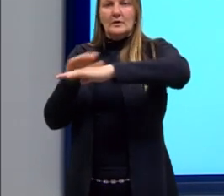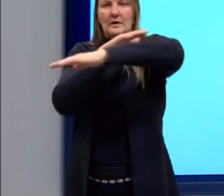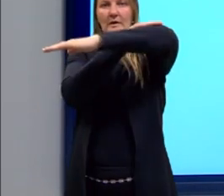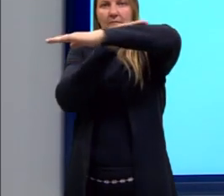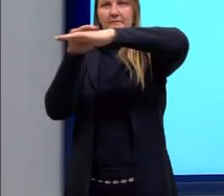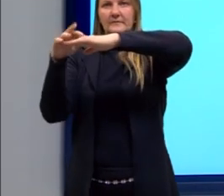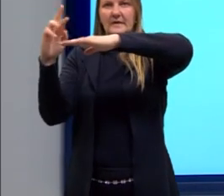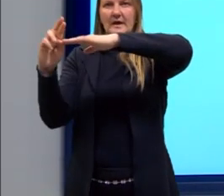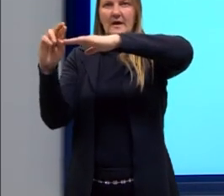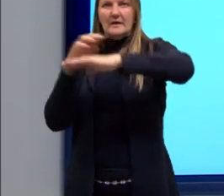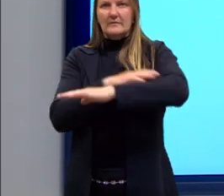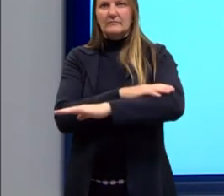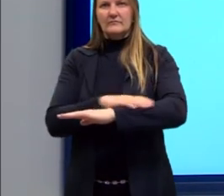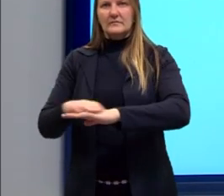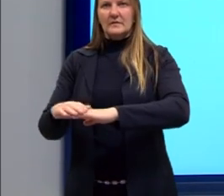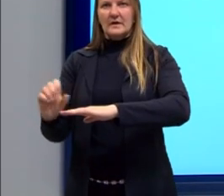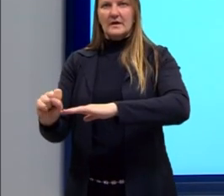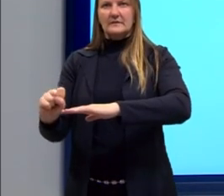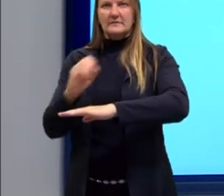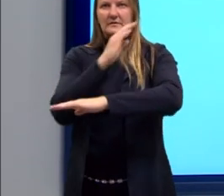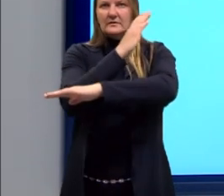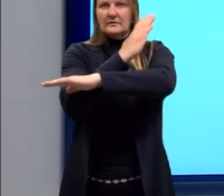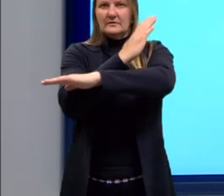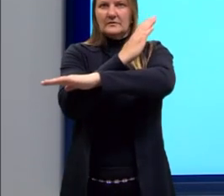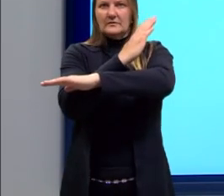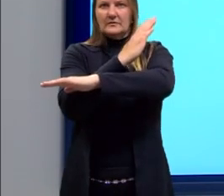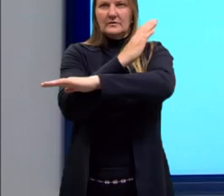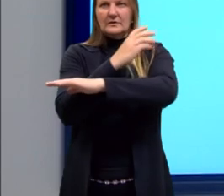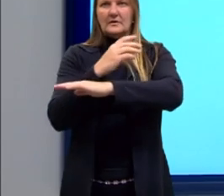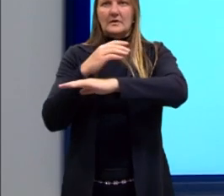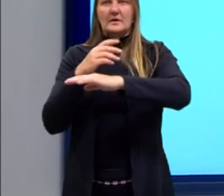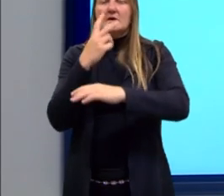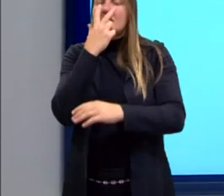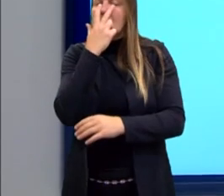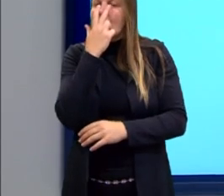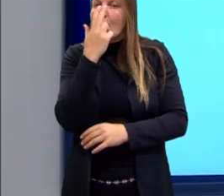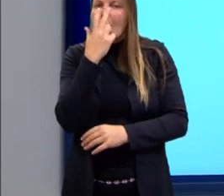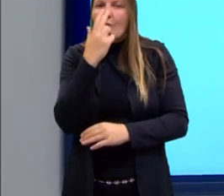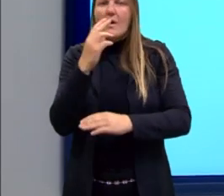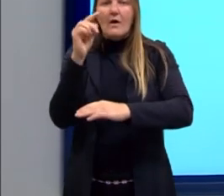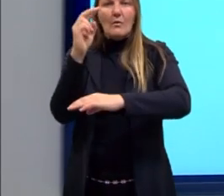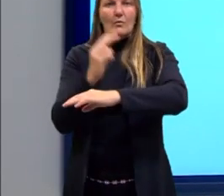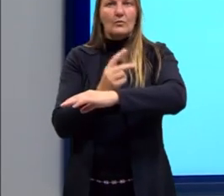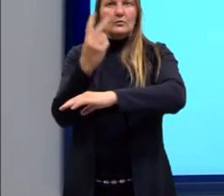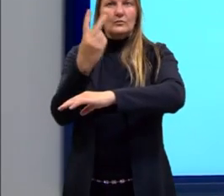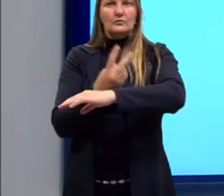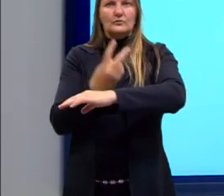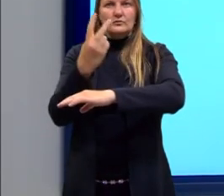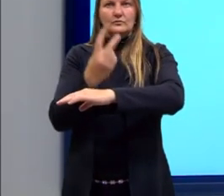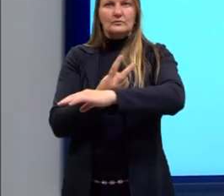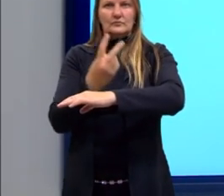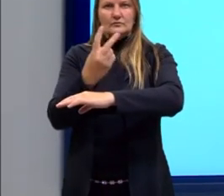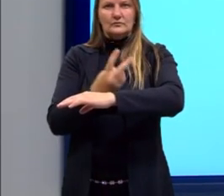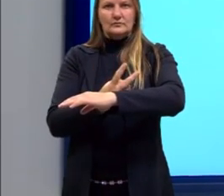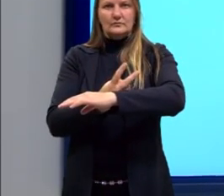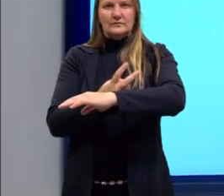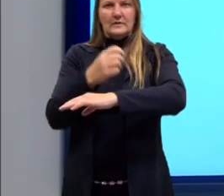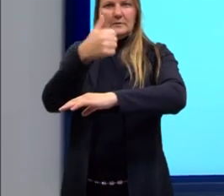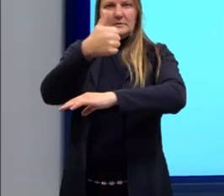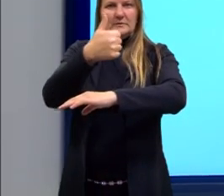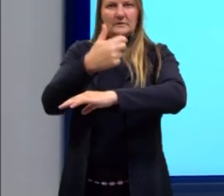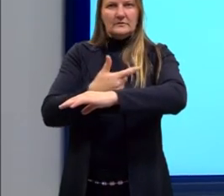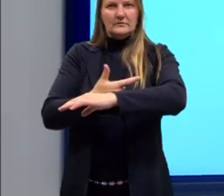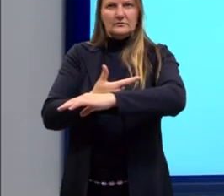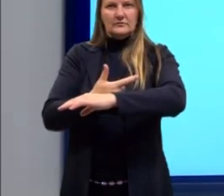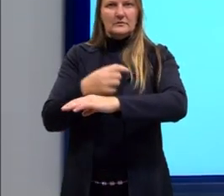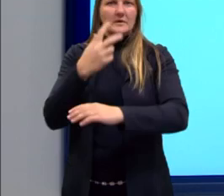e formou quatro ângulos estes ângulos são exatamente os mesmos formados em relação a reta